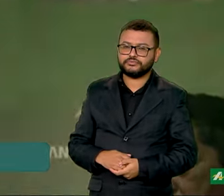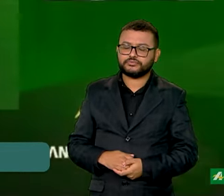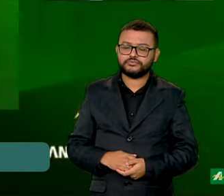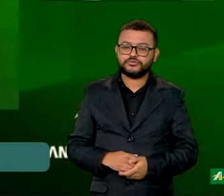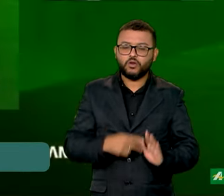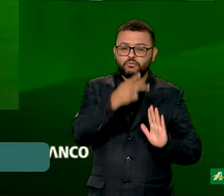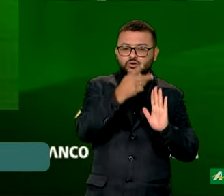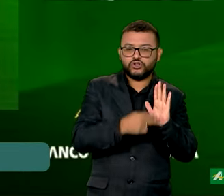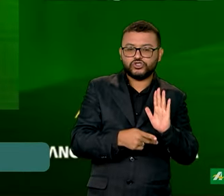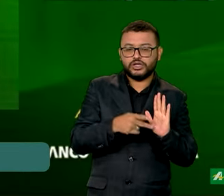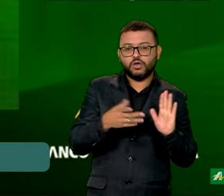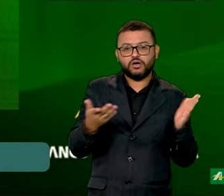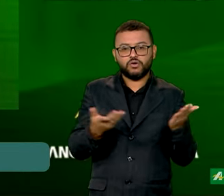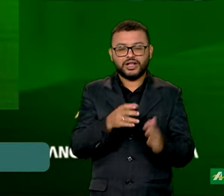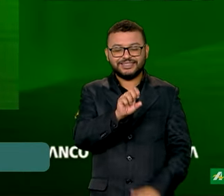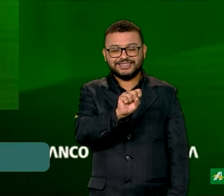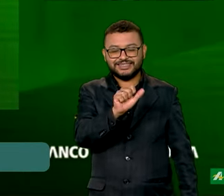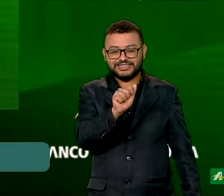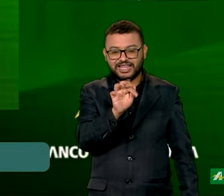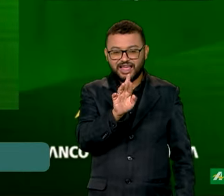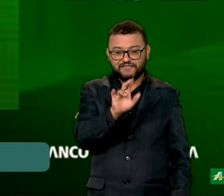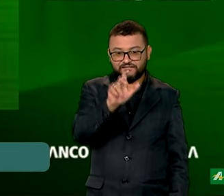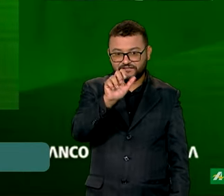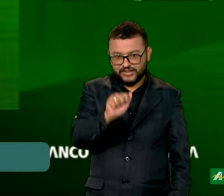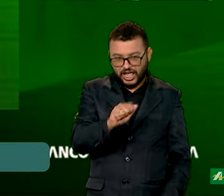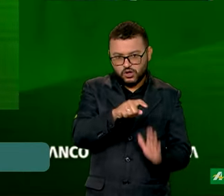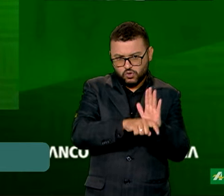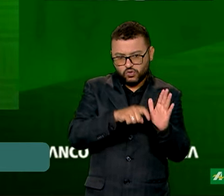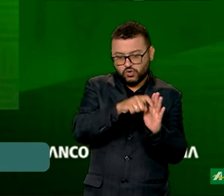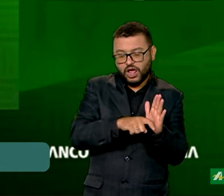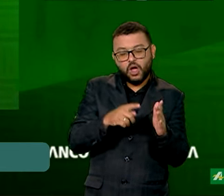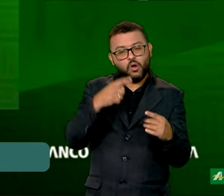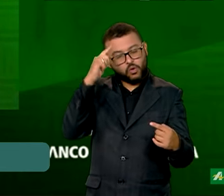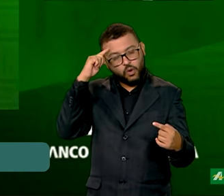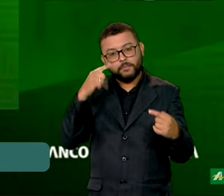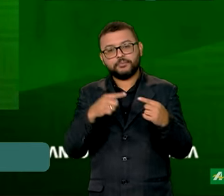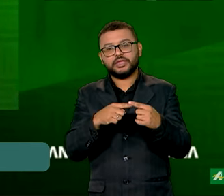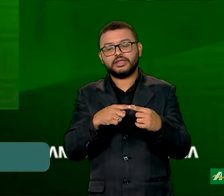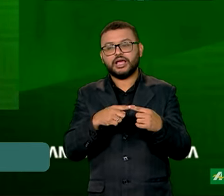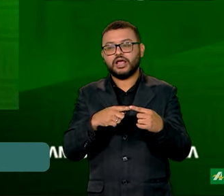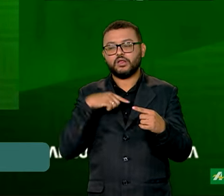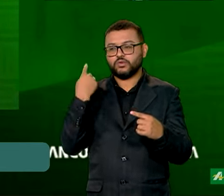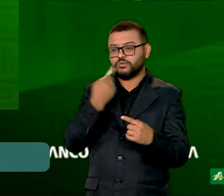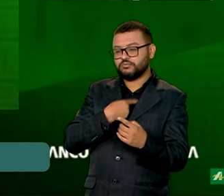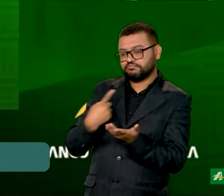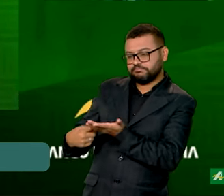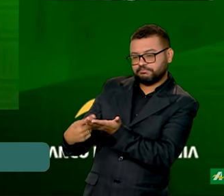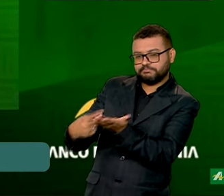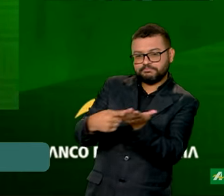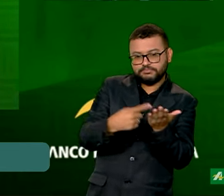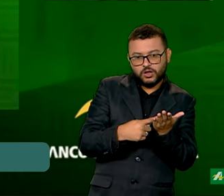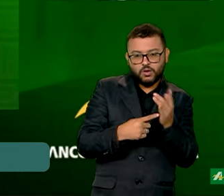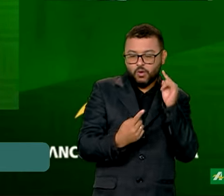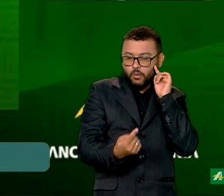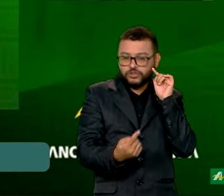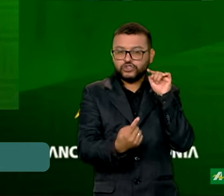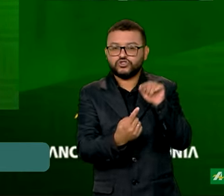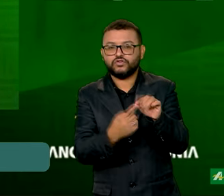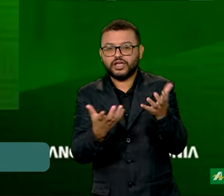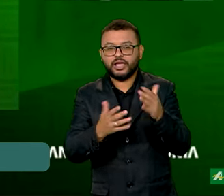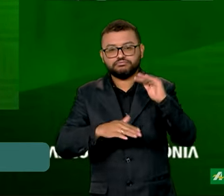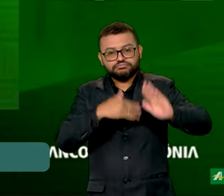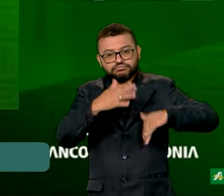esse plano safra Ministro é um plano safra que tá alinhado Às nossas a nossa a nossa missão de